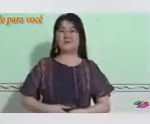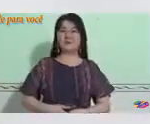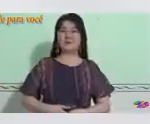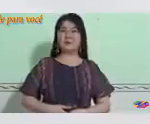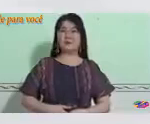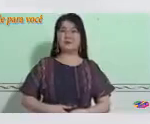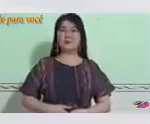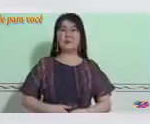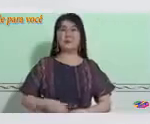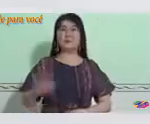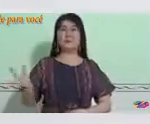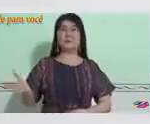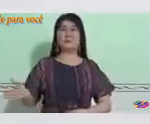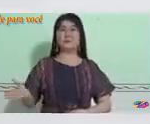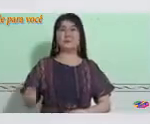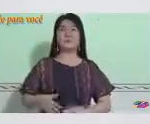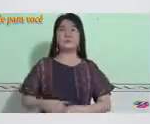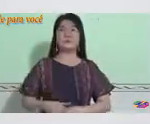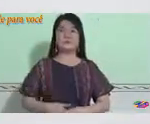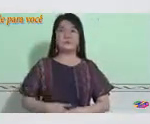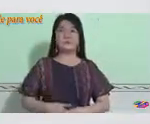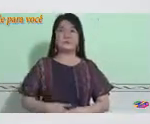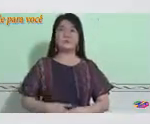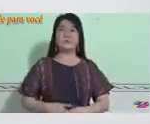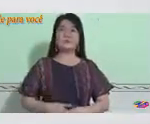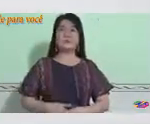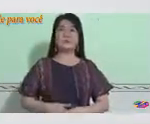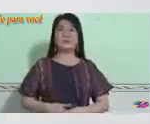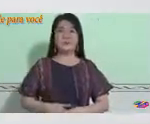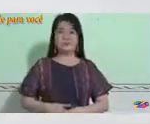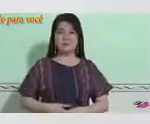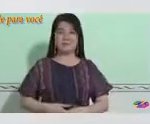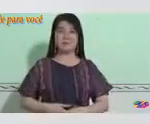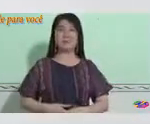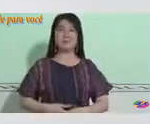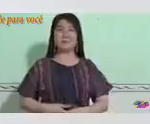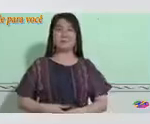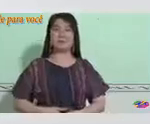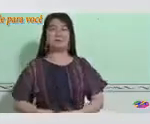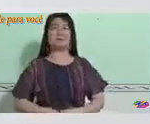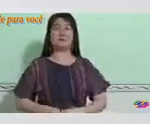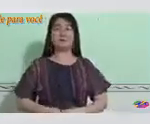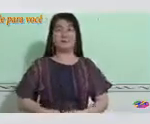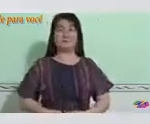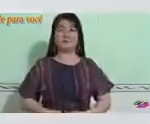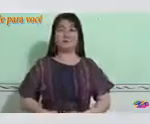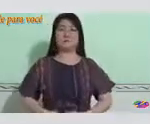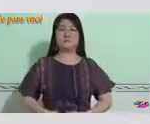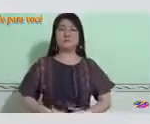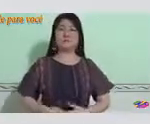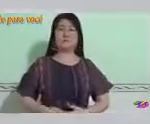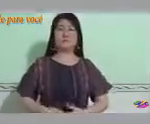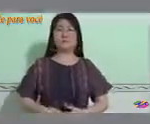ASSADURASDEBBE acento circunflexo as assaduras são problemas de pele comuns nos bebês, devido ao uso constante de fraldas e